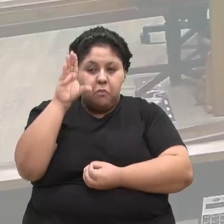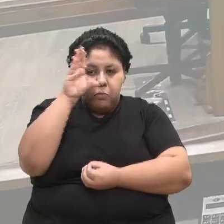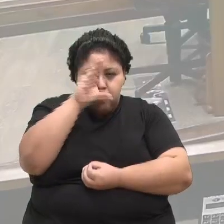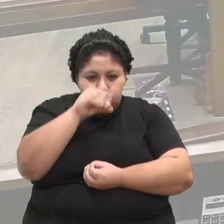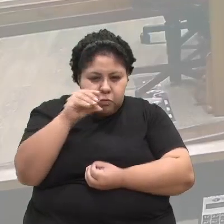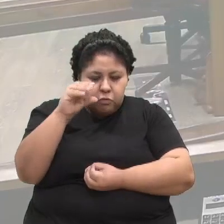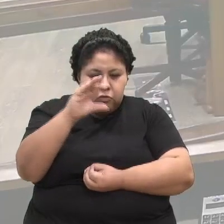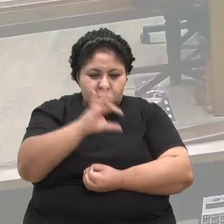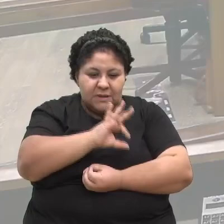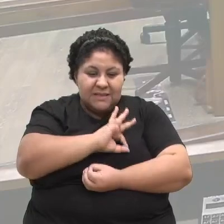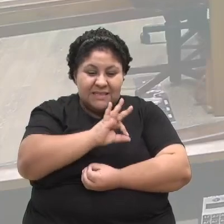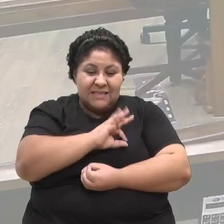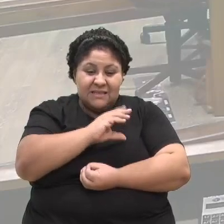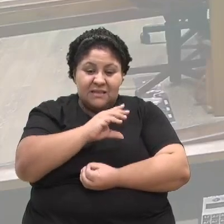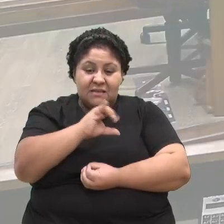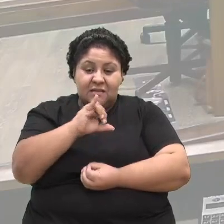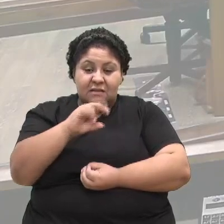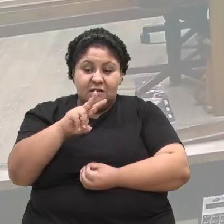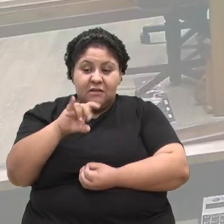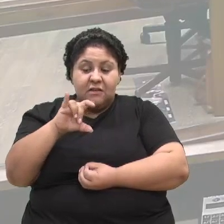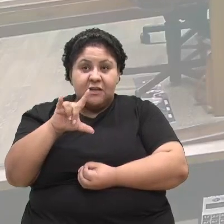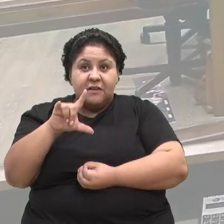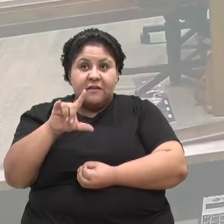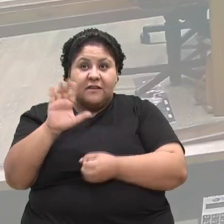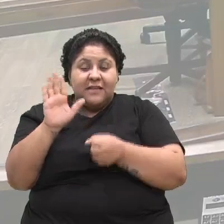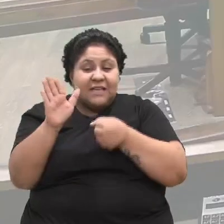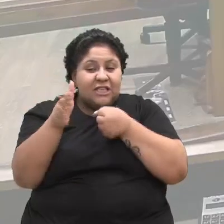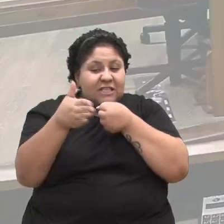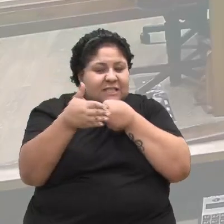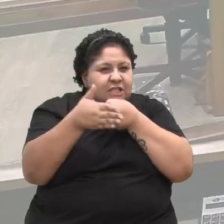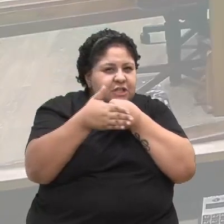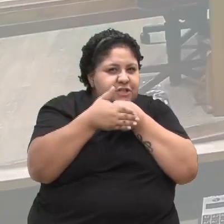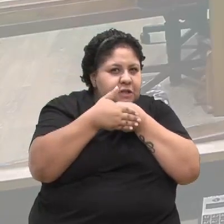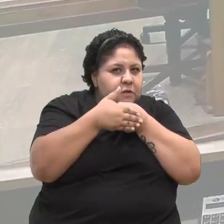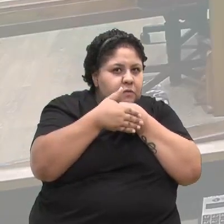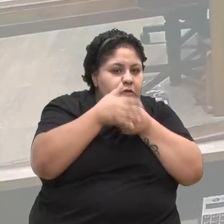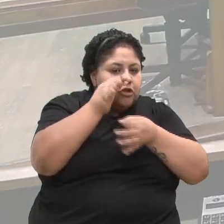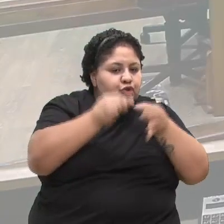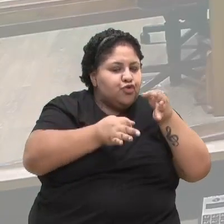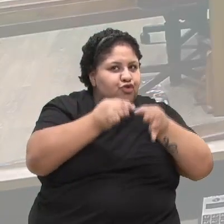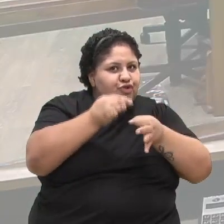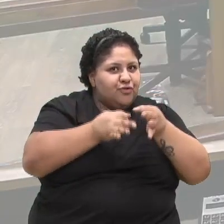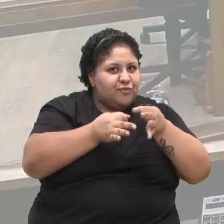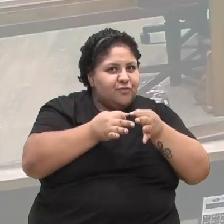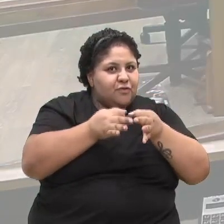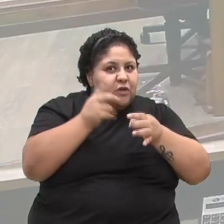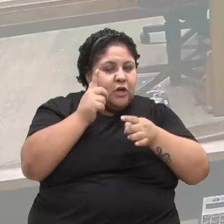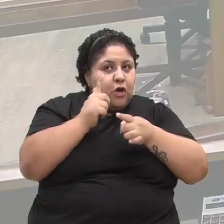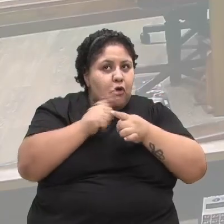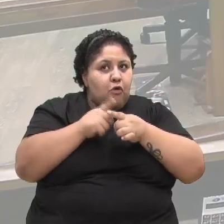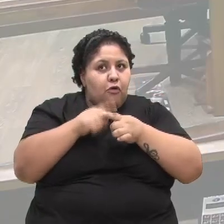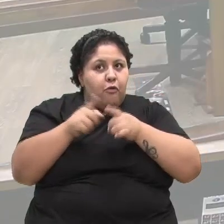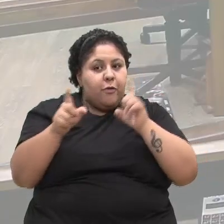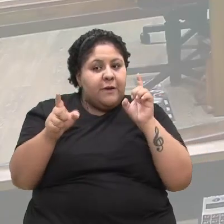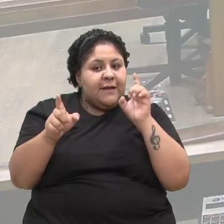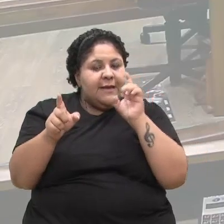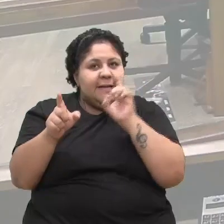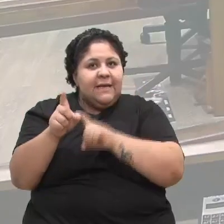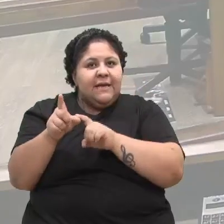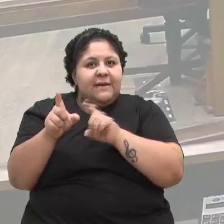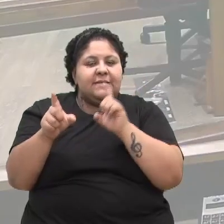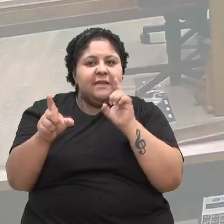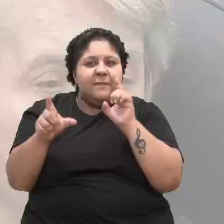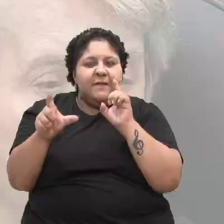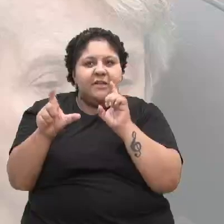Polícia Civil, está em sigilo de justiça. Porque, independente dos resultados,